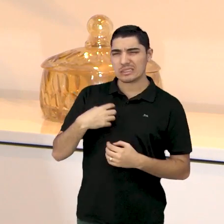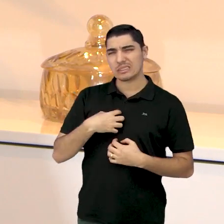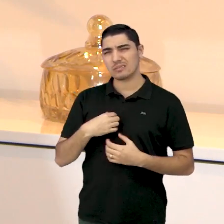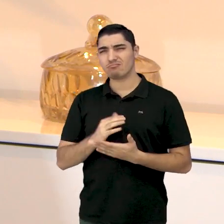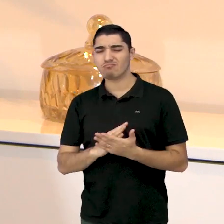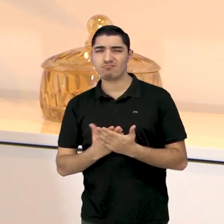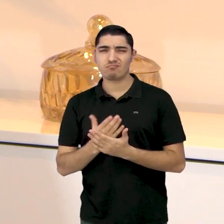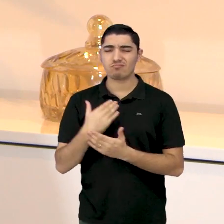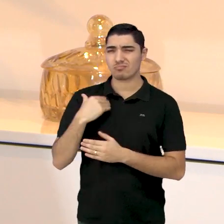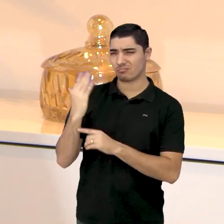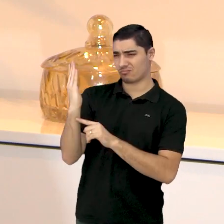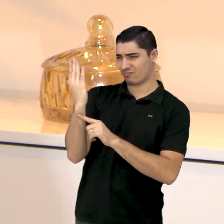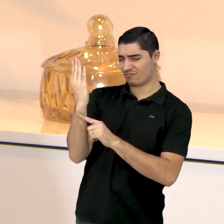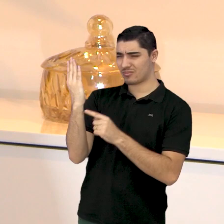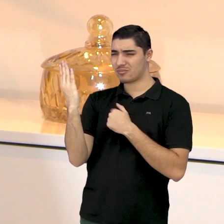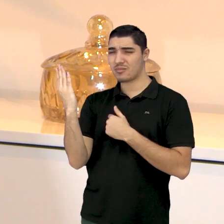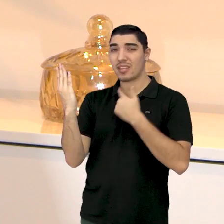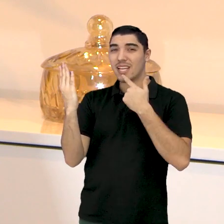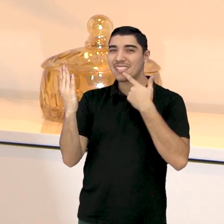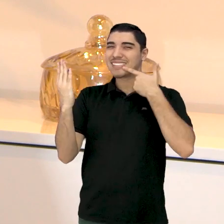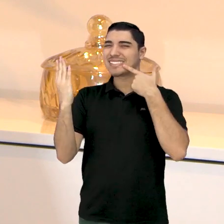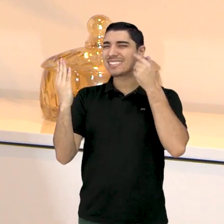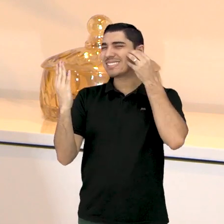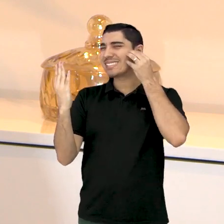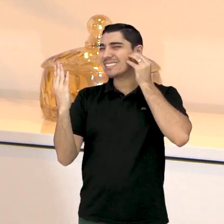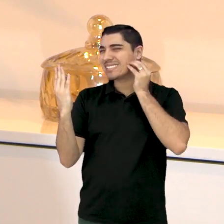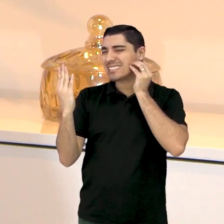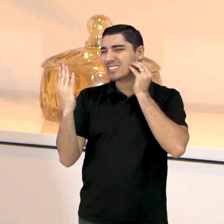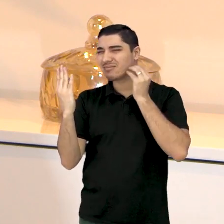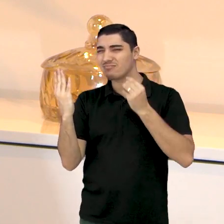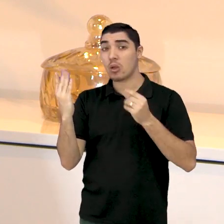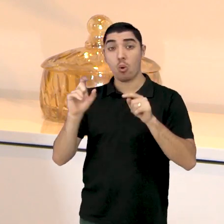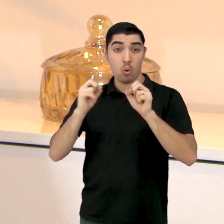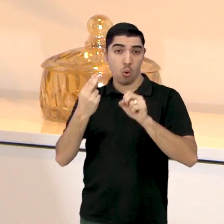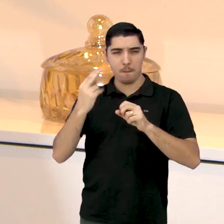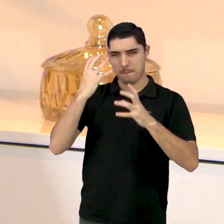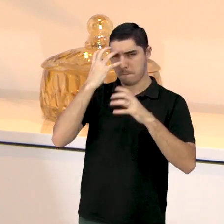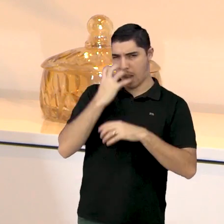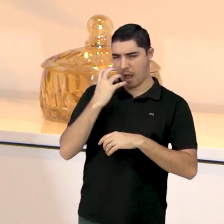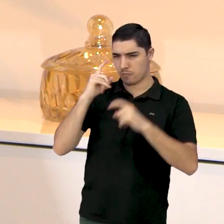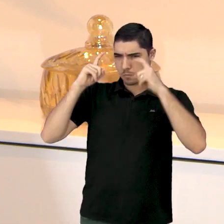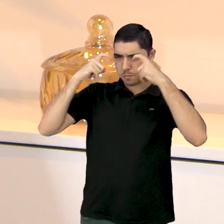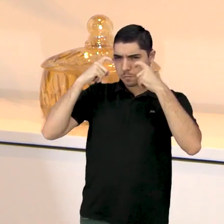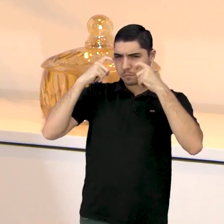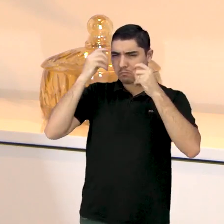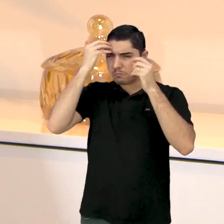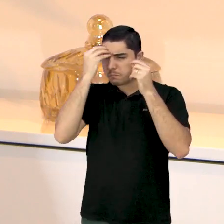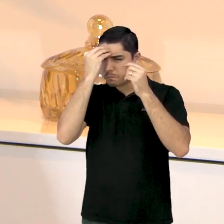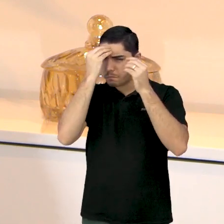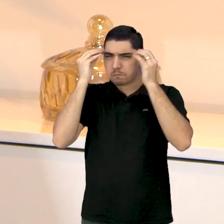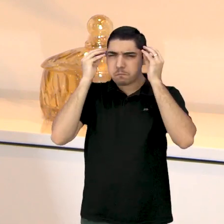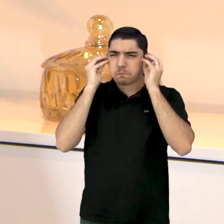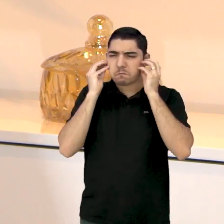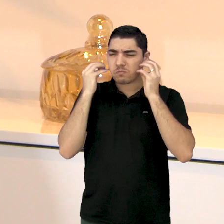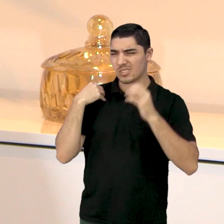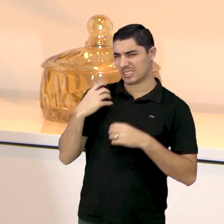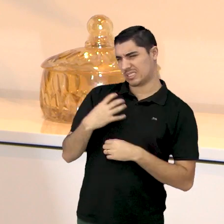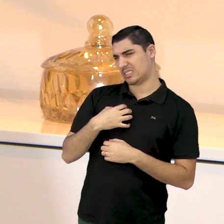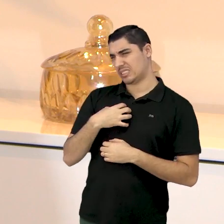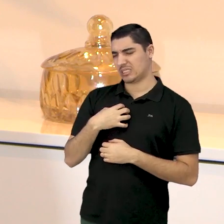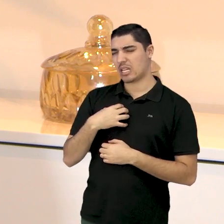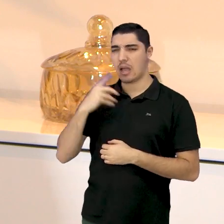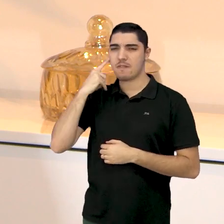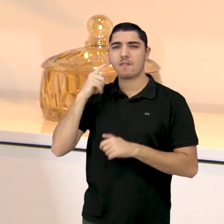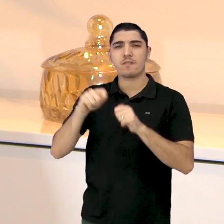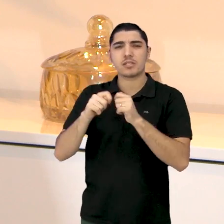quando sorria, né, fazia cara de brava. Aí eu optei por fazer o tratamento com Botox para